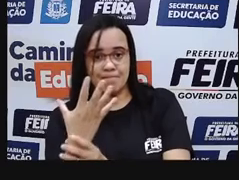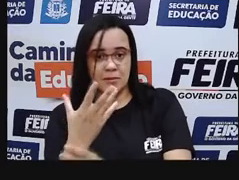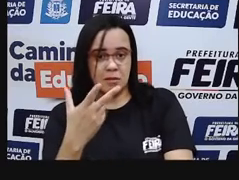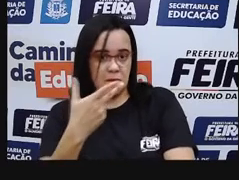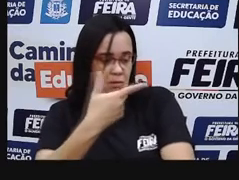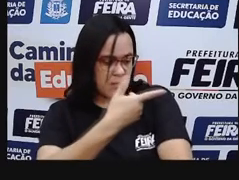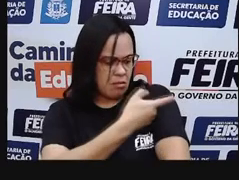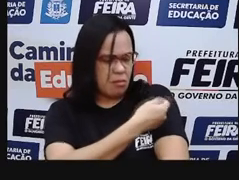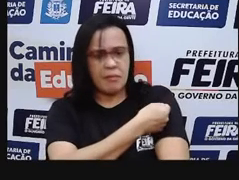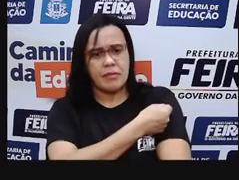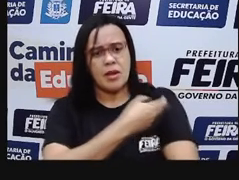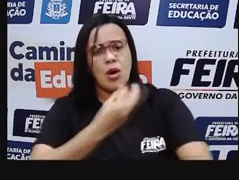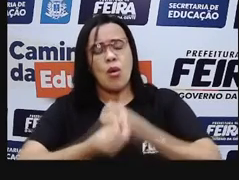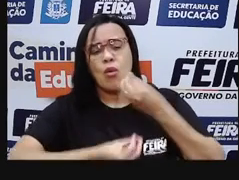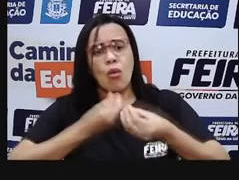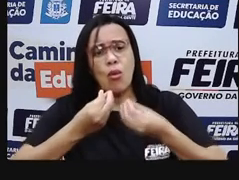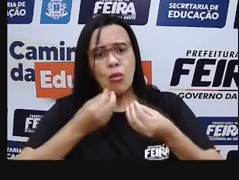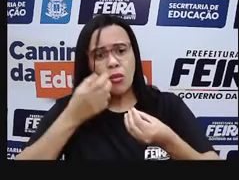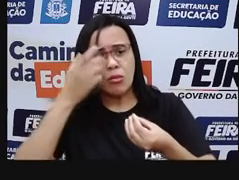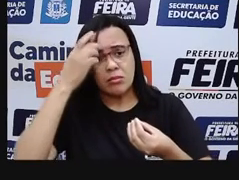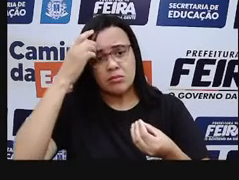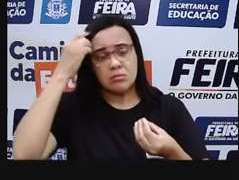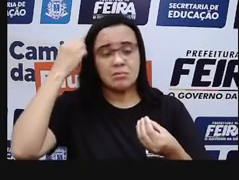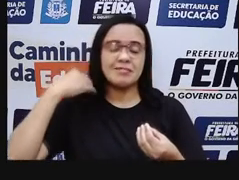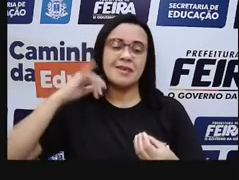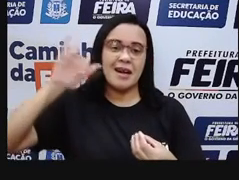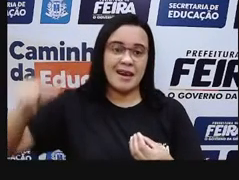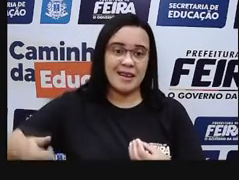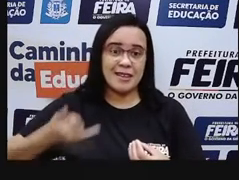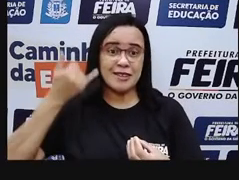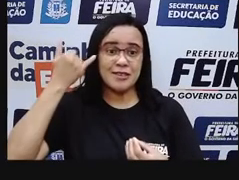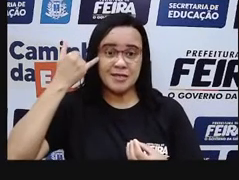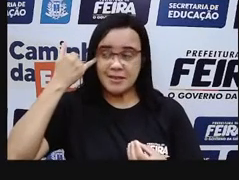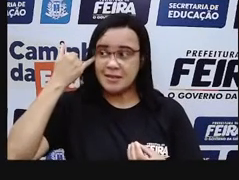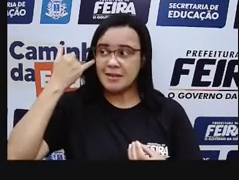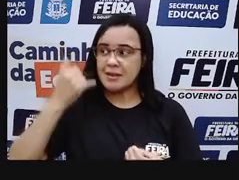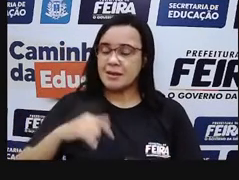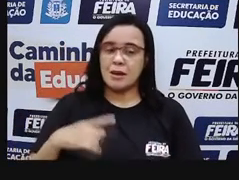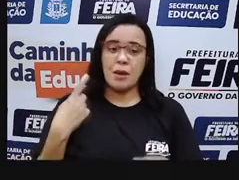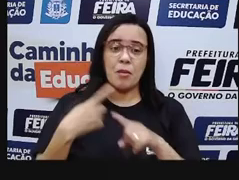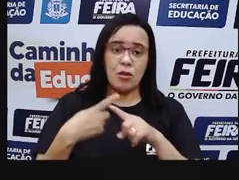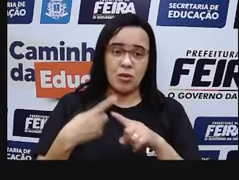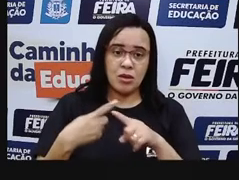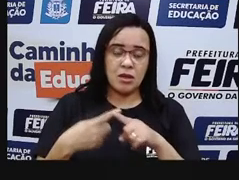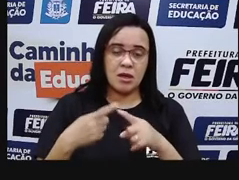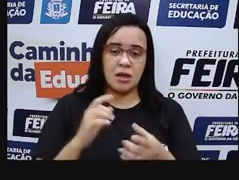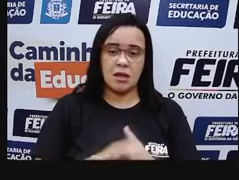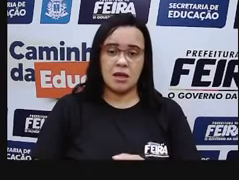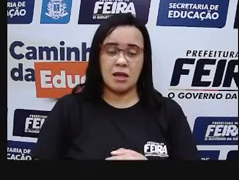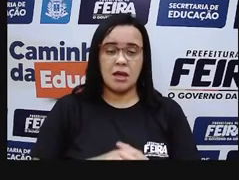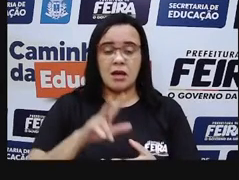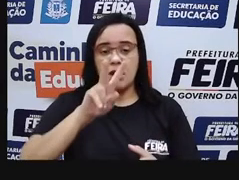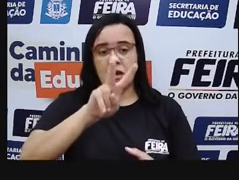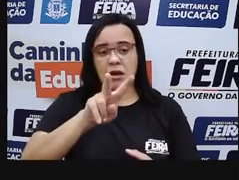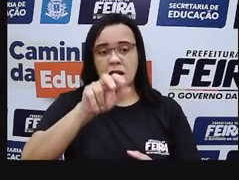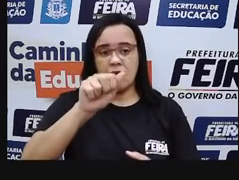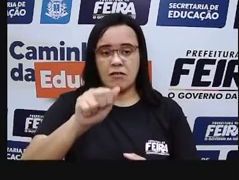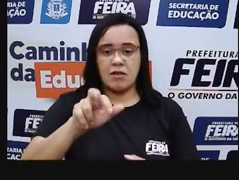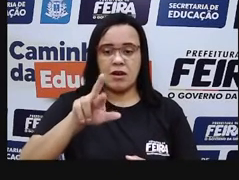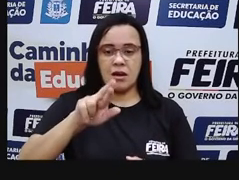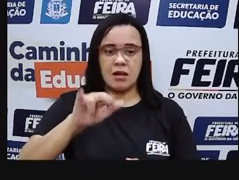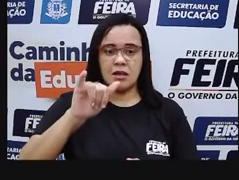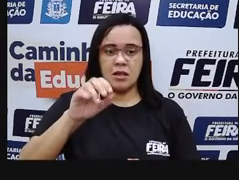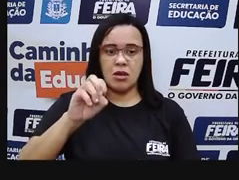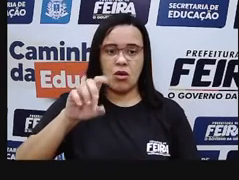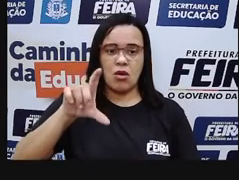China por uma técnica né chamada de variolação porque variolação deu uma técnica